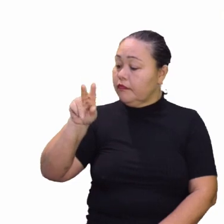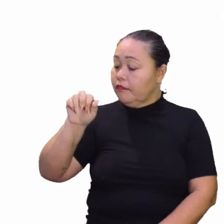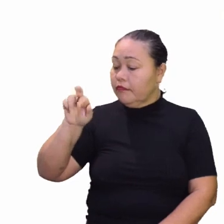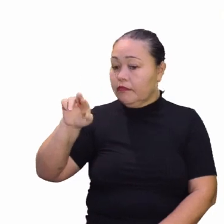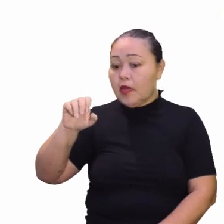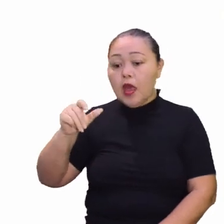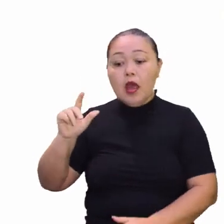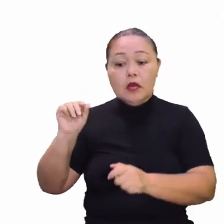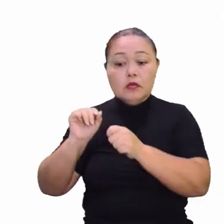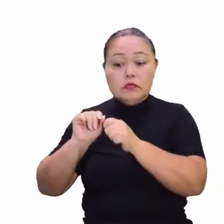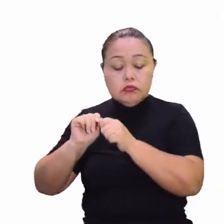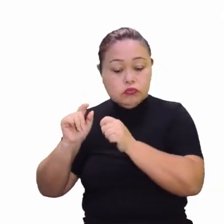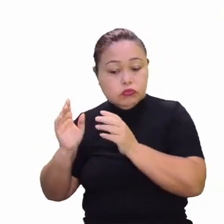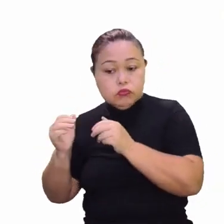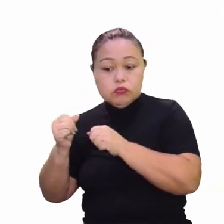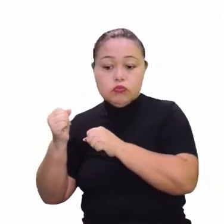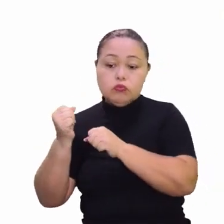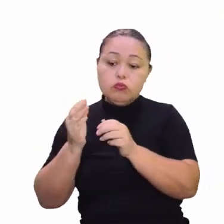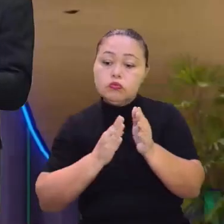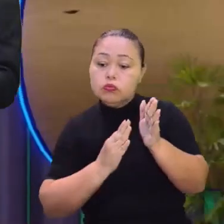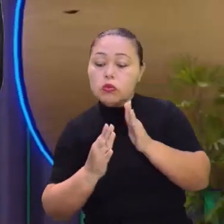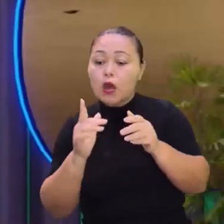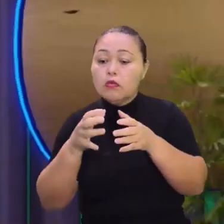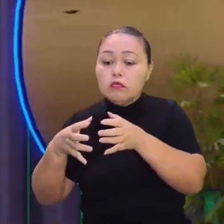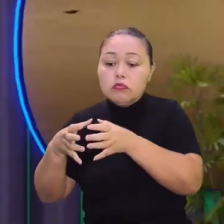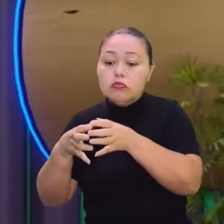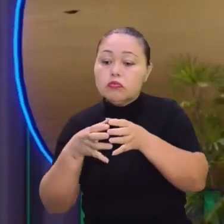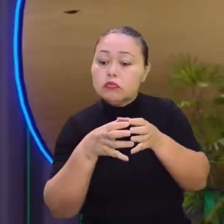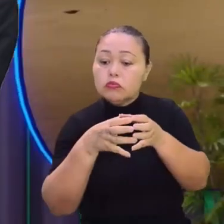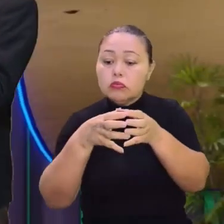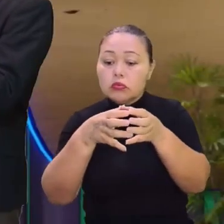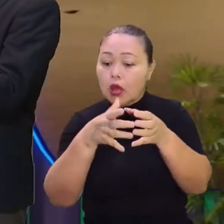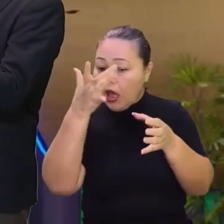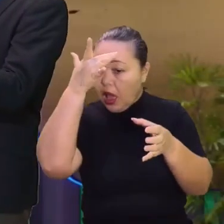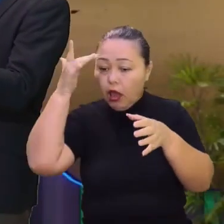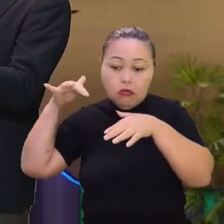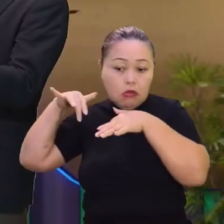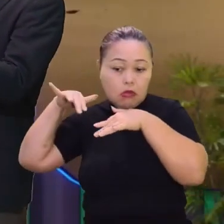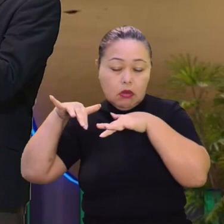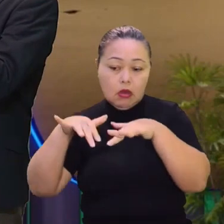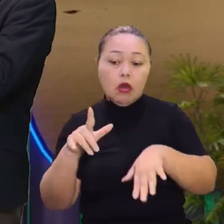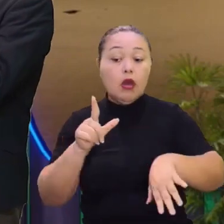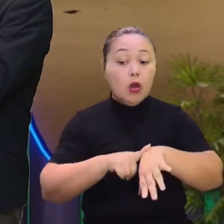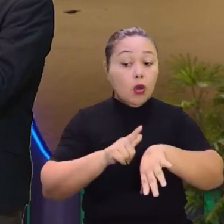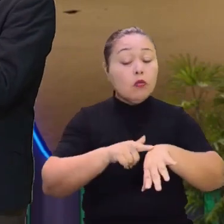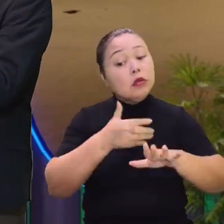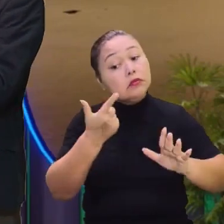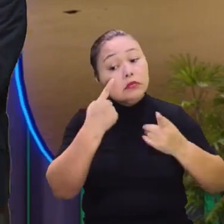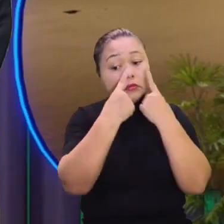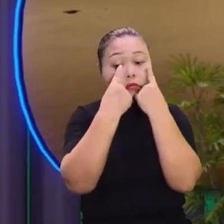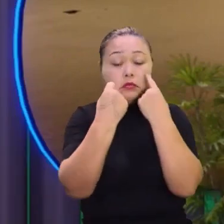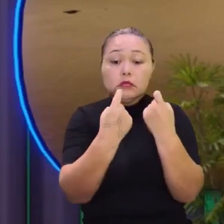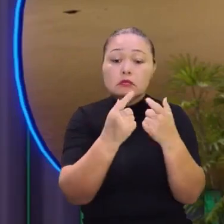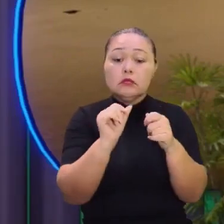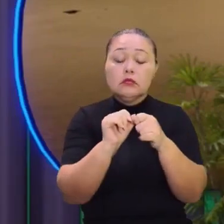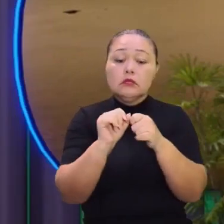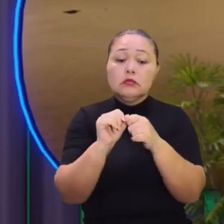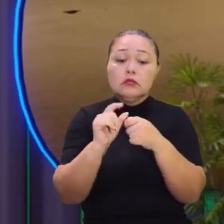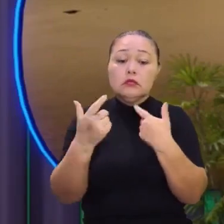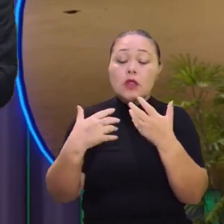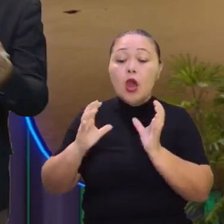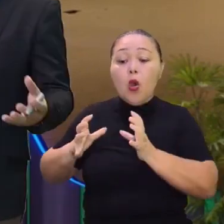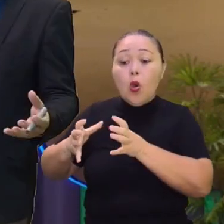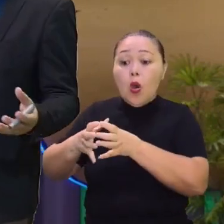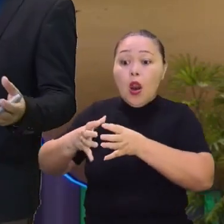expedição, foi um momento em que interessante, porque ele saiu com